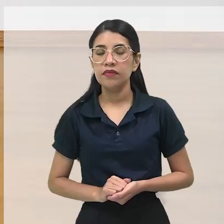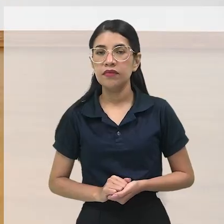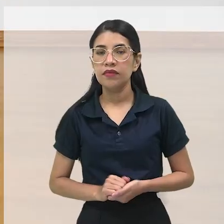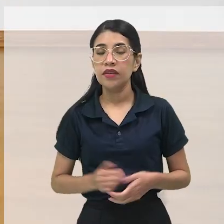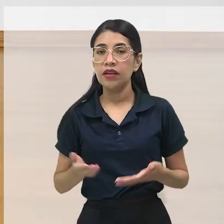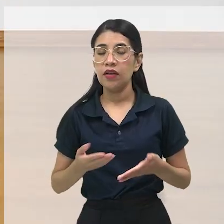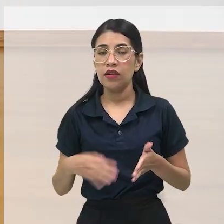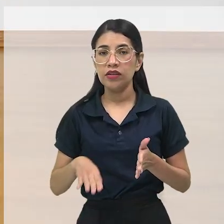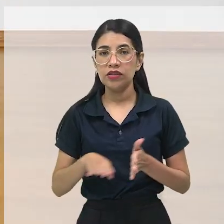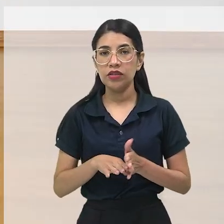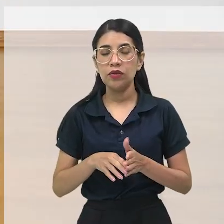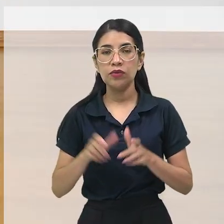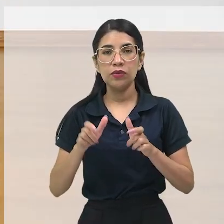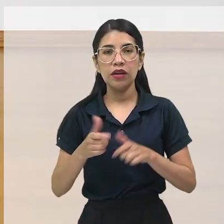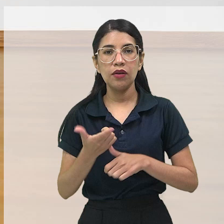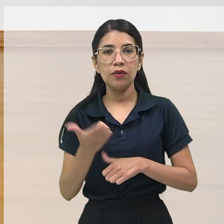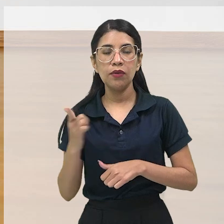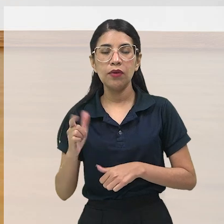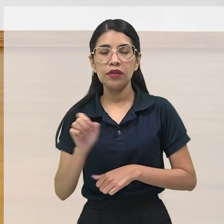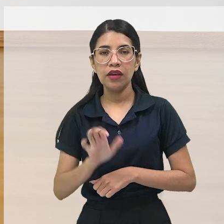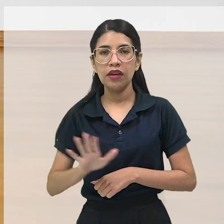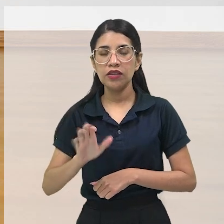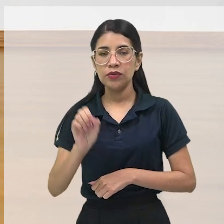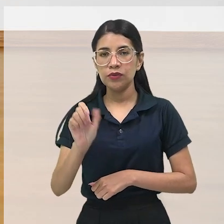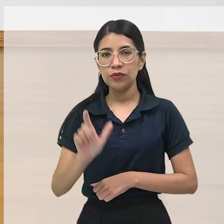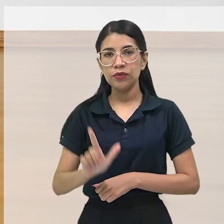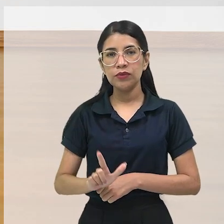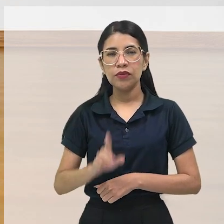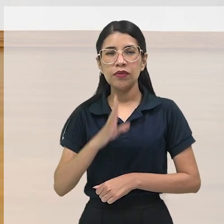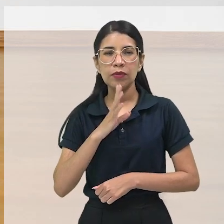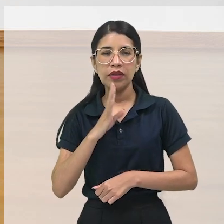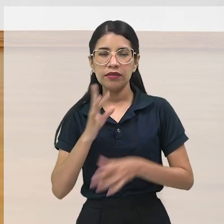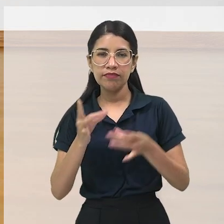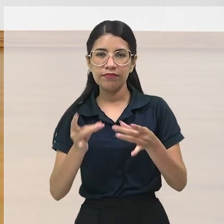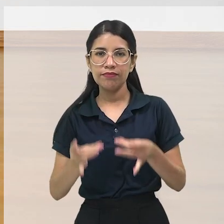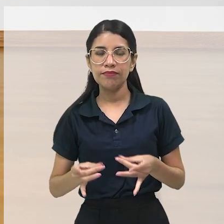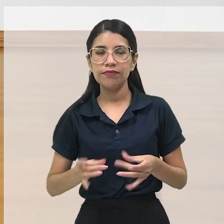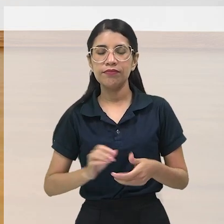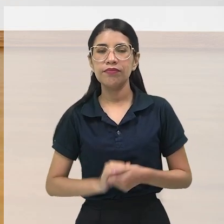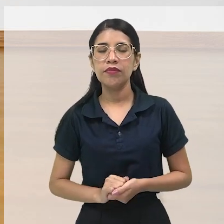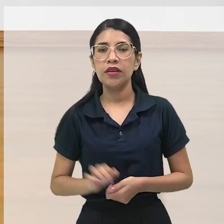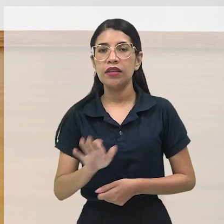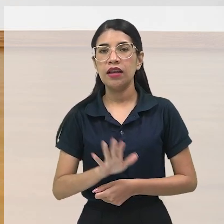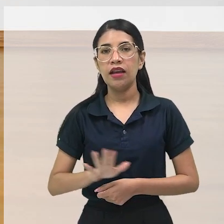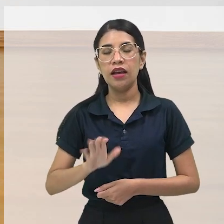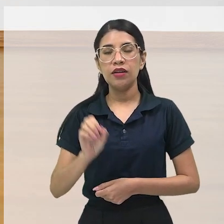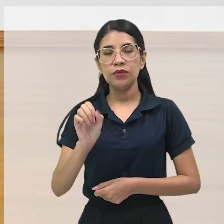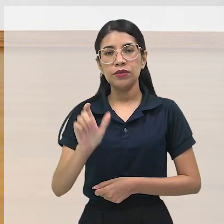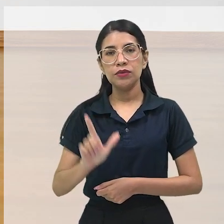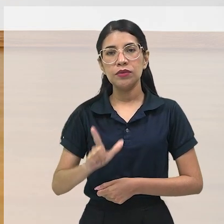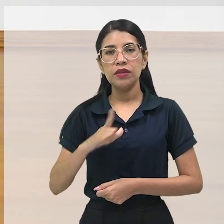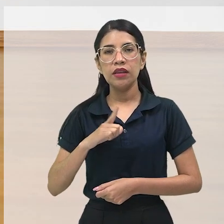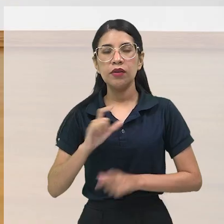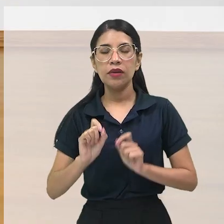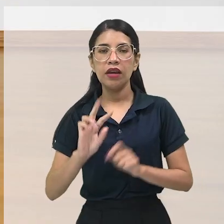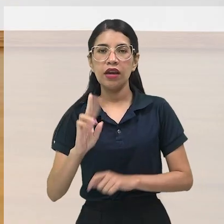estamos. E aí, chegamos na região sul. Vamos conhecer? Na região sul, nós temos a chula.